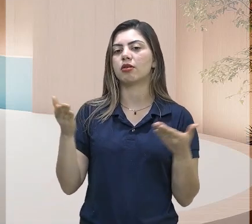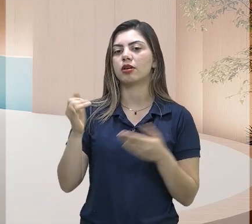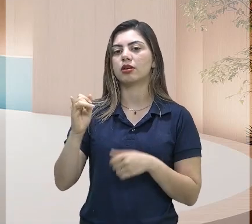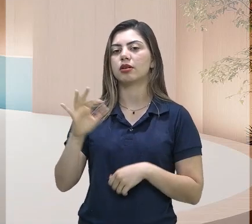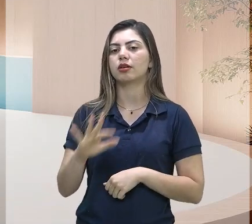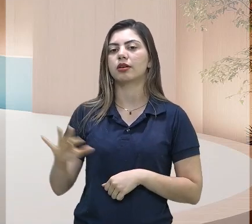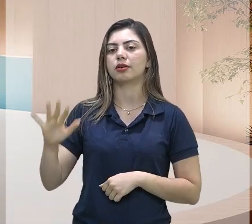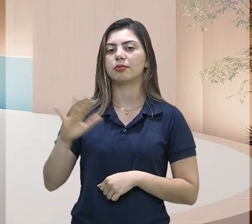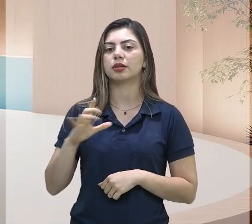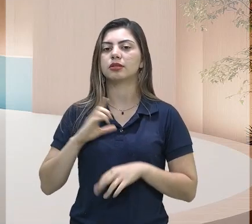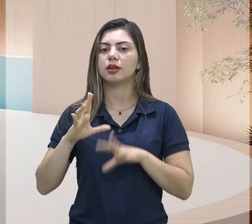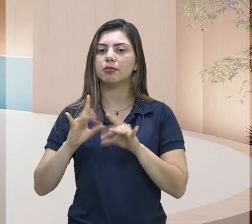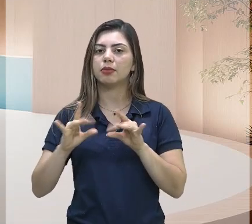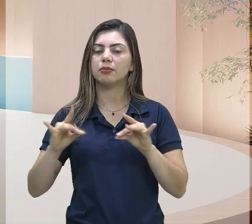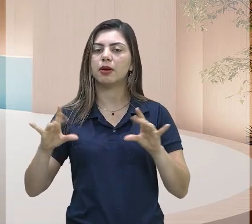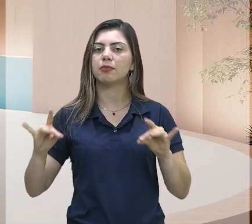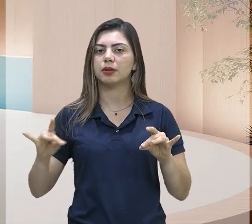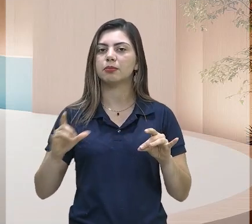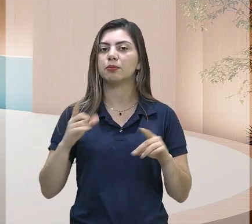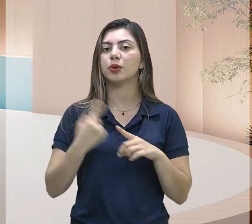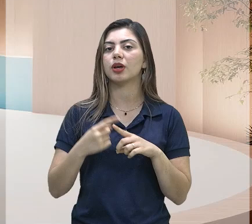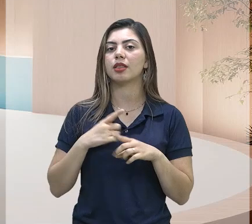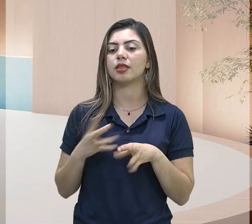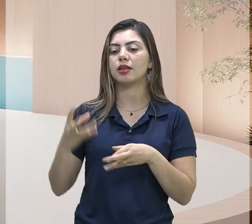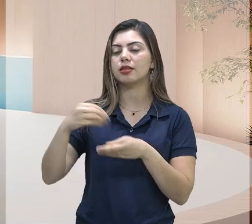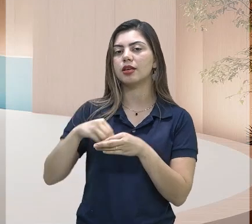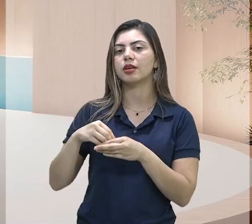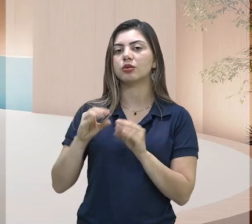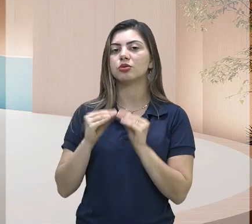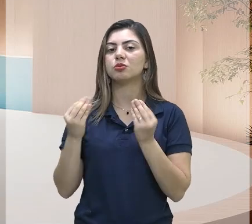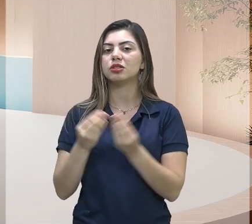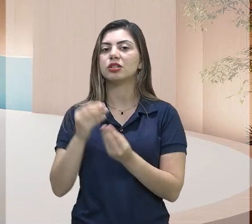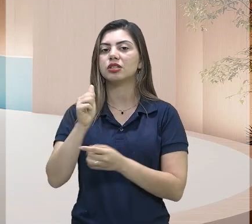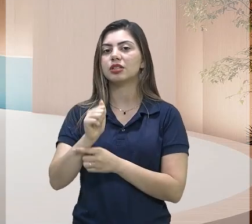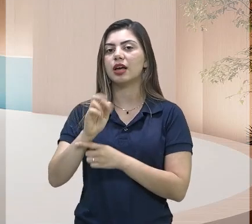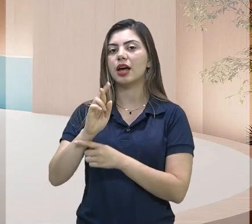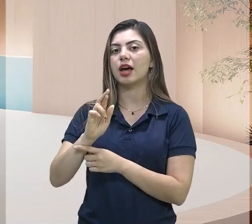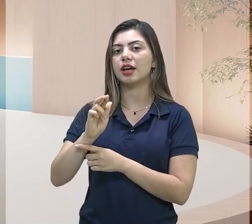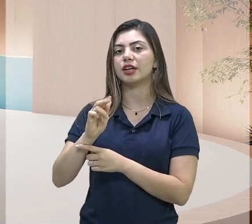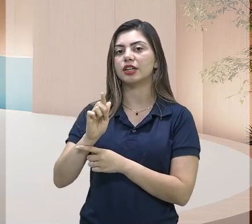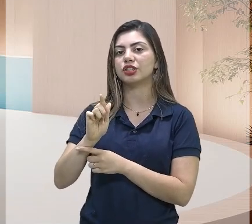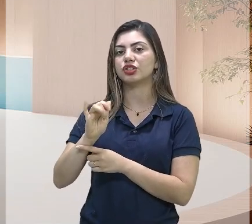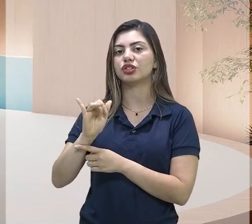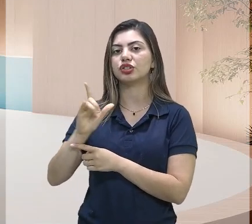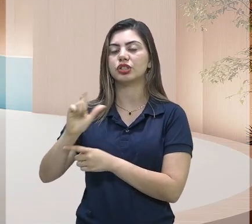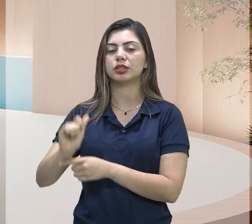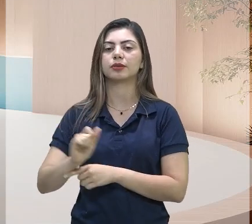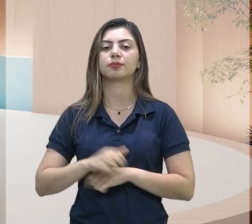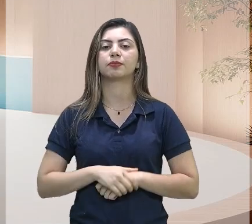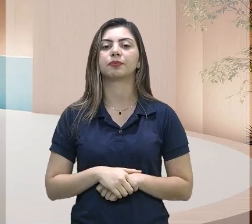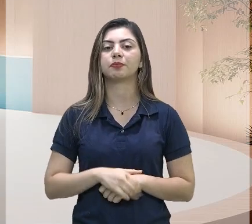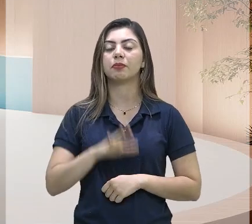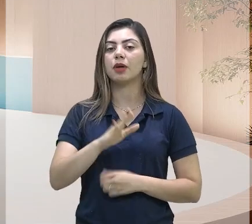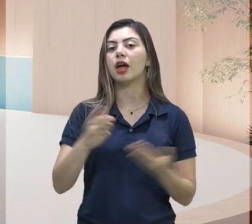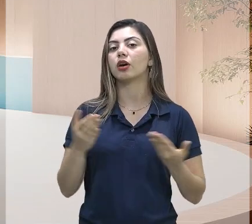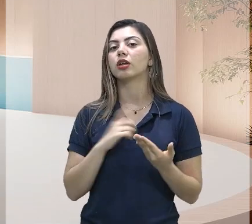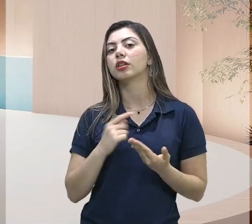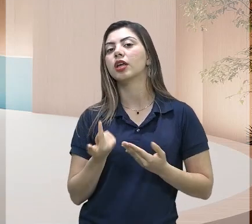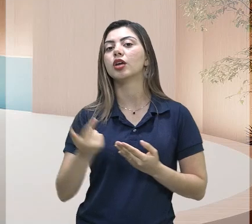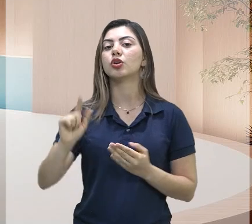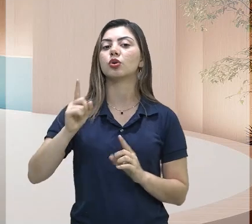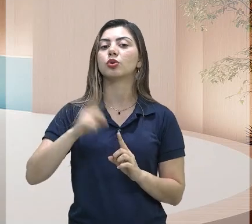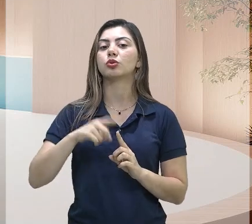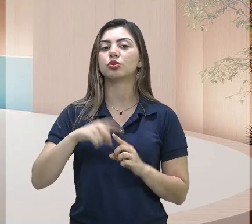mais argila em sua composição. Beleza? Dando continuidade, a gente vai verificar agora um próximo tipo de